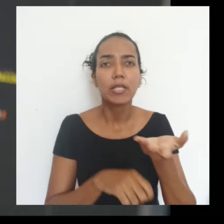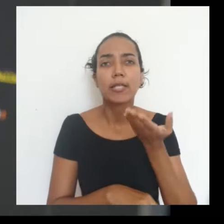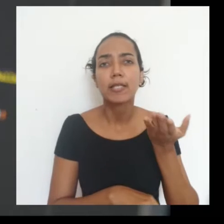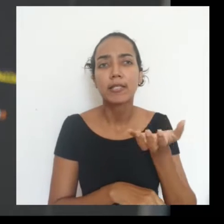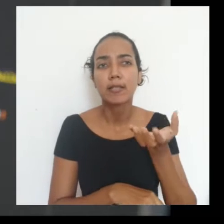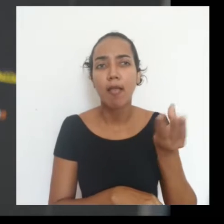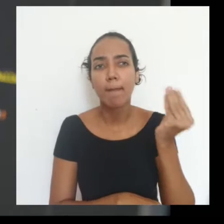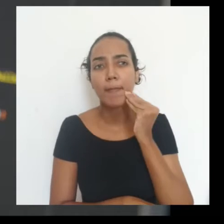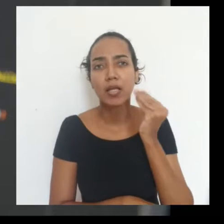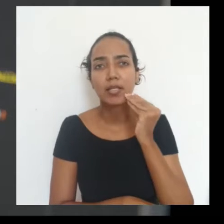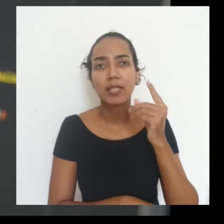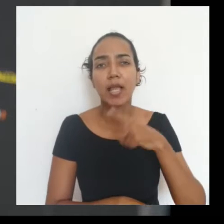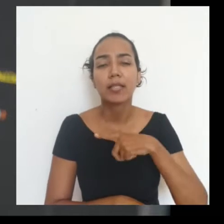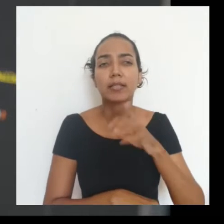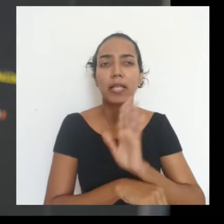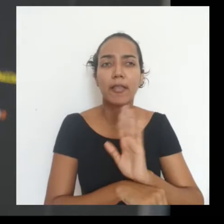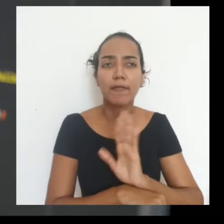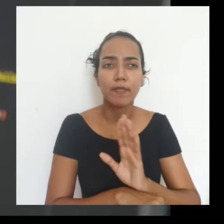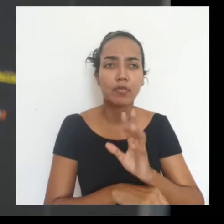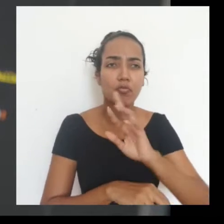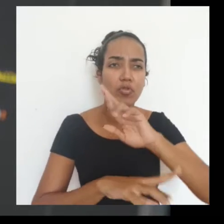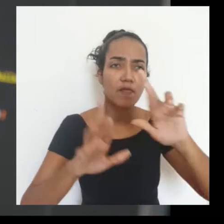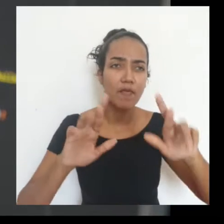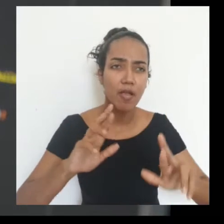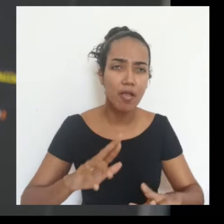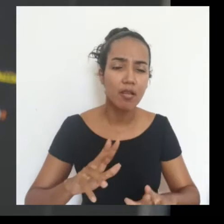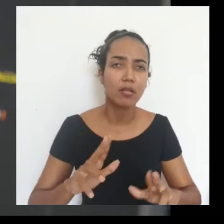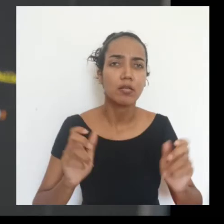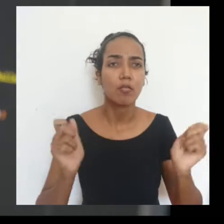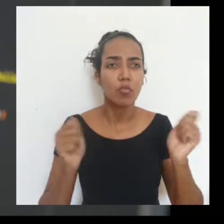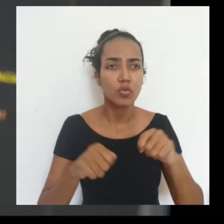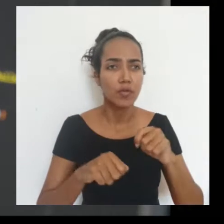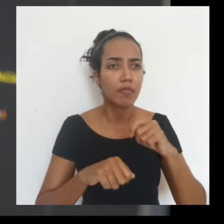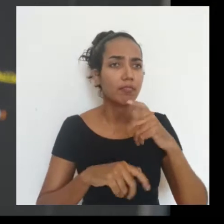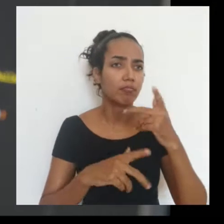vocês consultarem, que tem diversos disponíveis aí na internet.